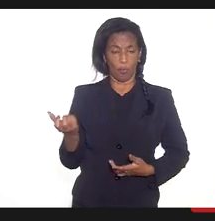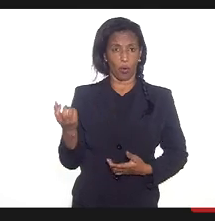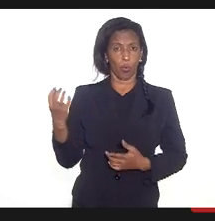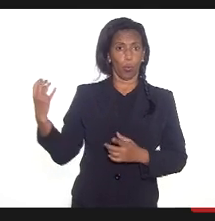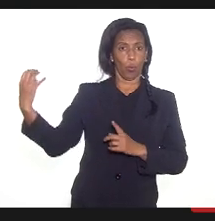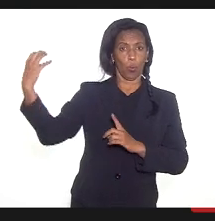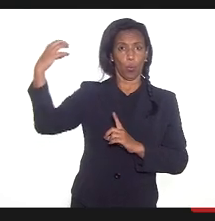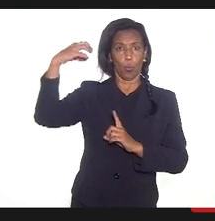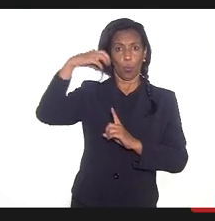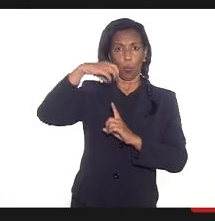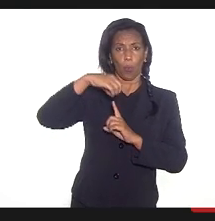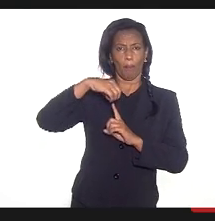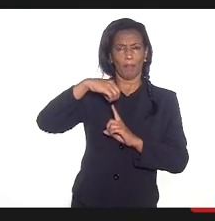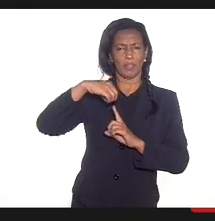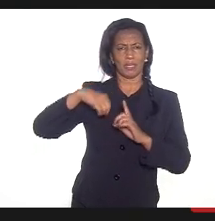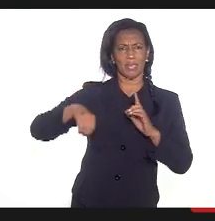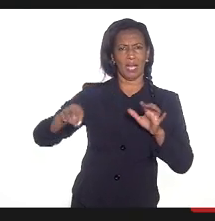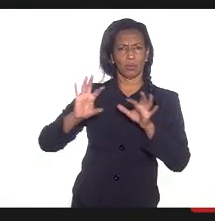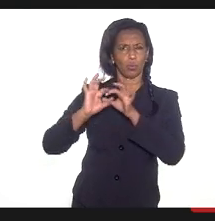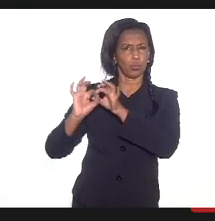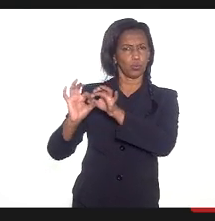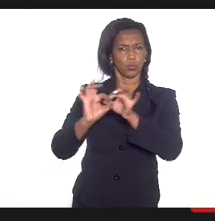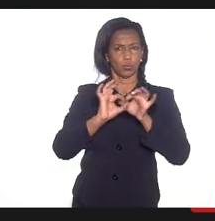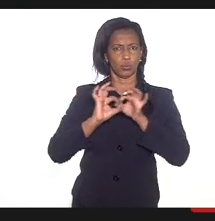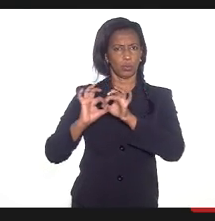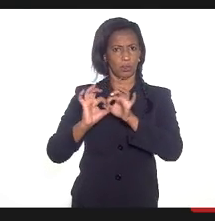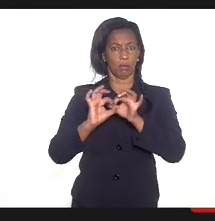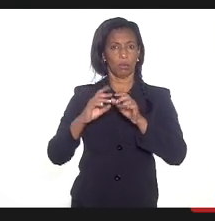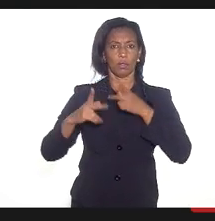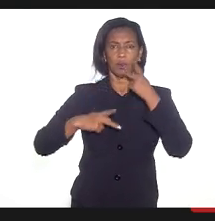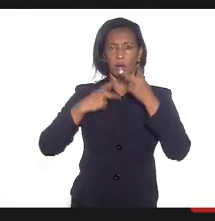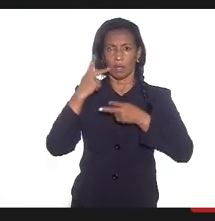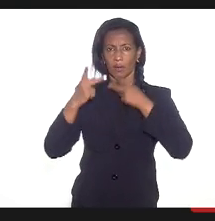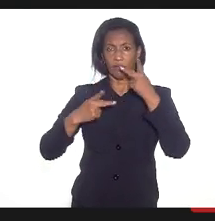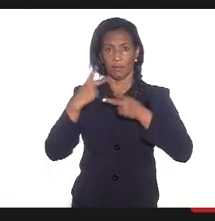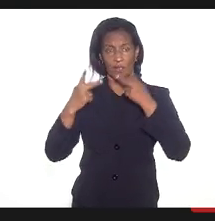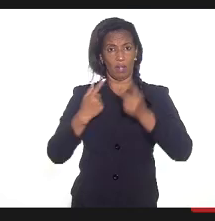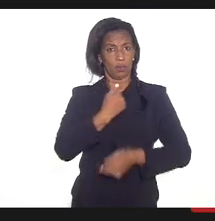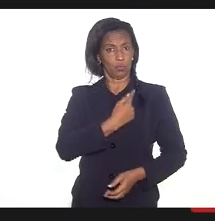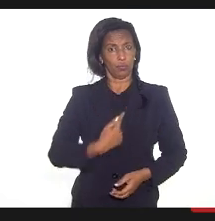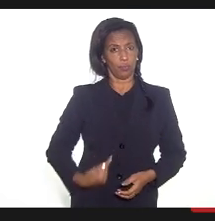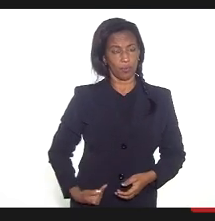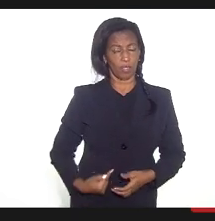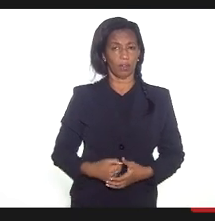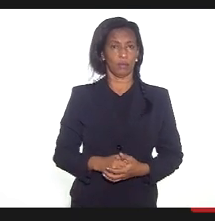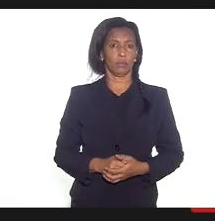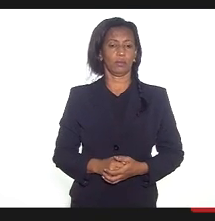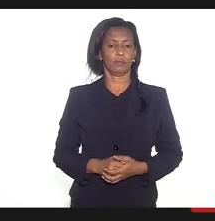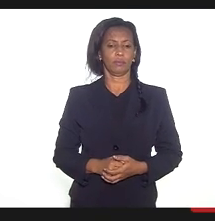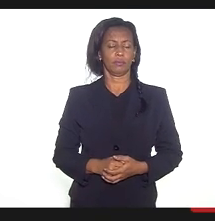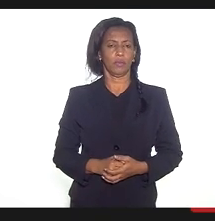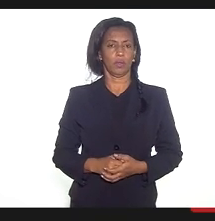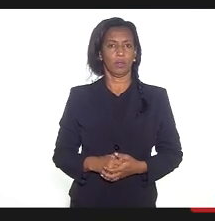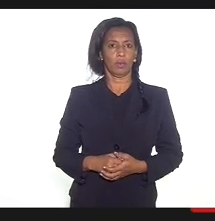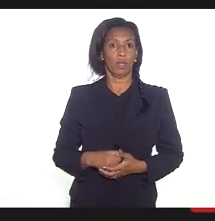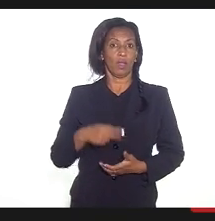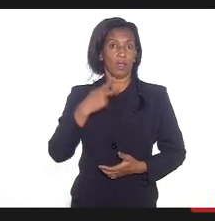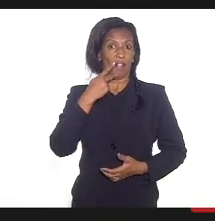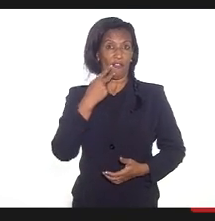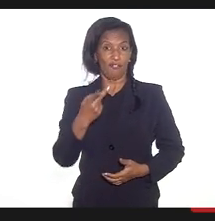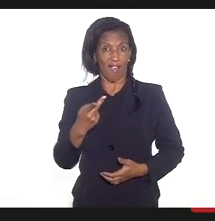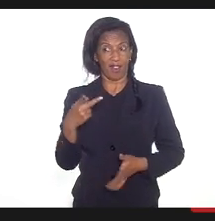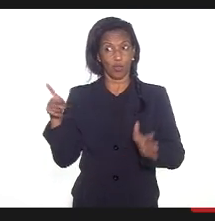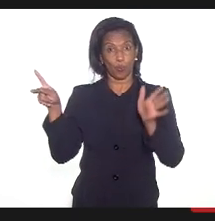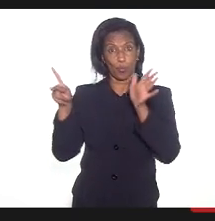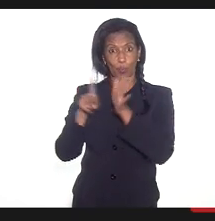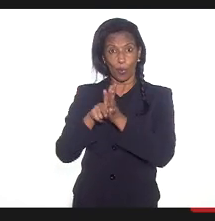culpabilizado a União, né, na fala do governo, do governo Bolsonaro, na fala do